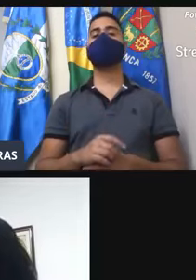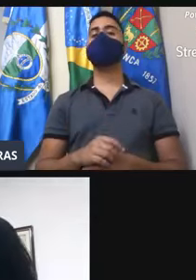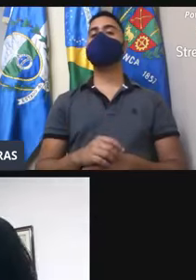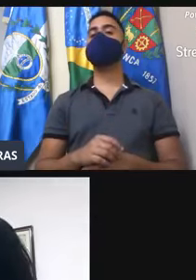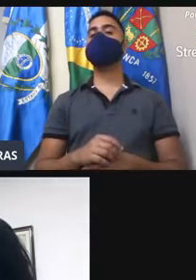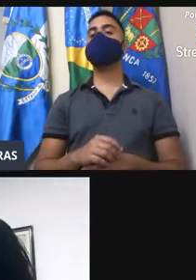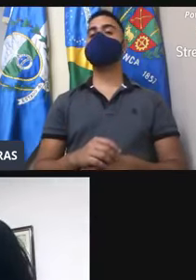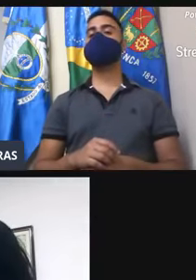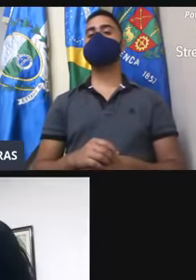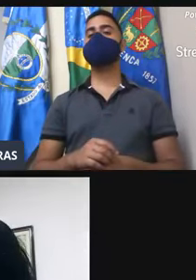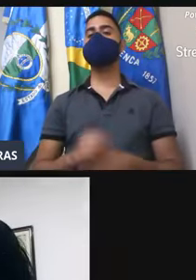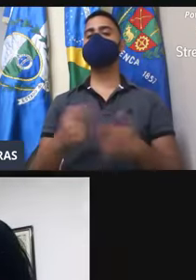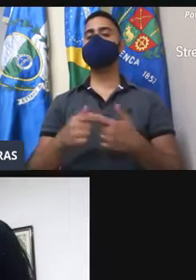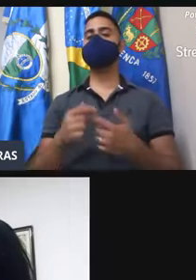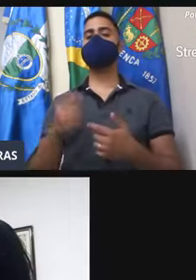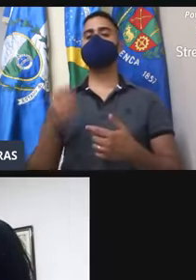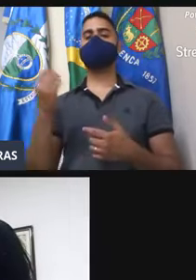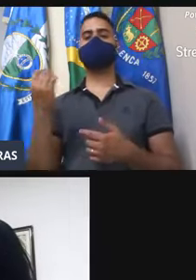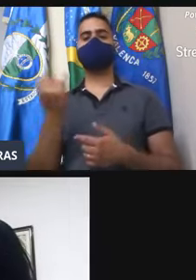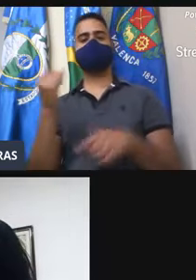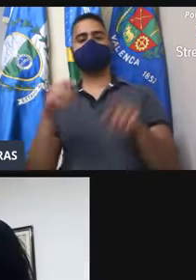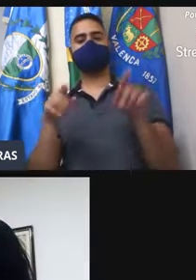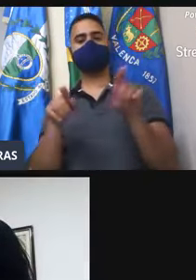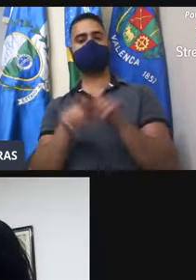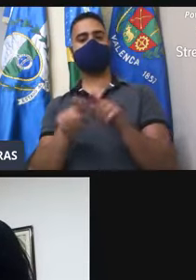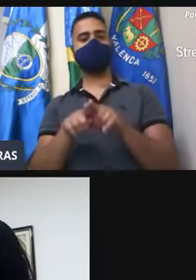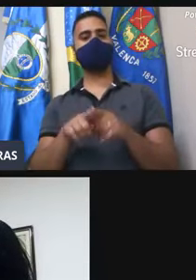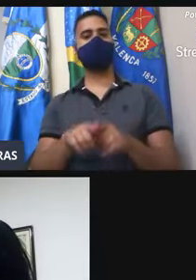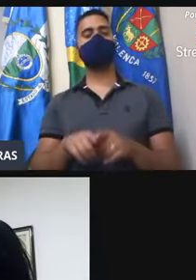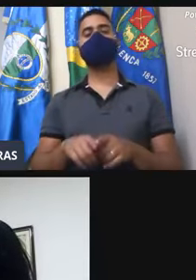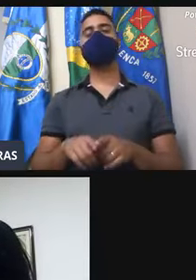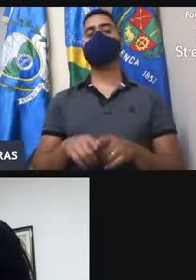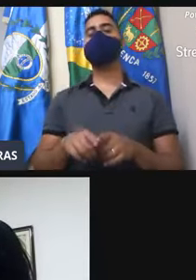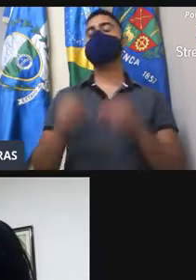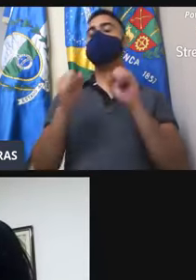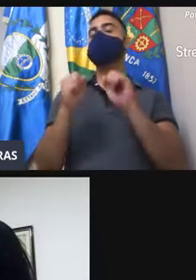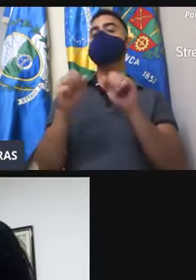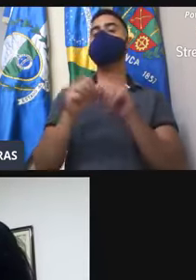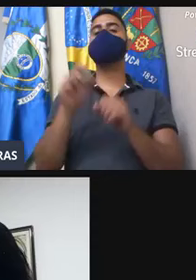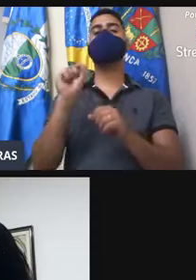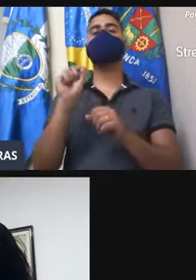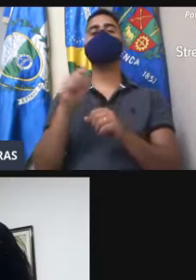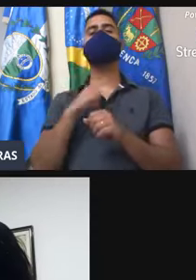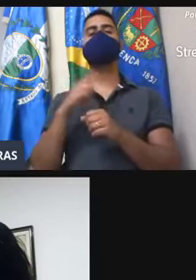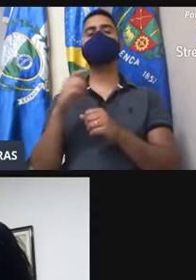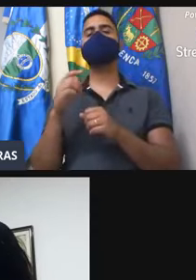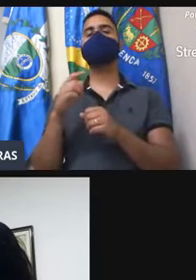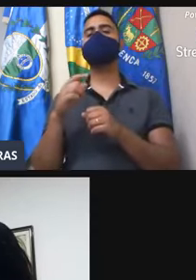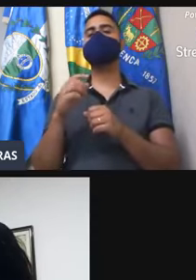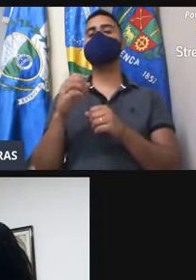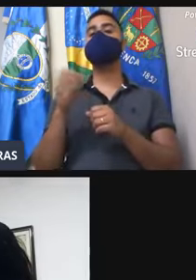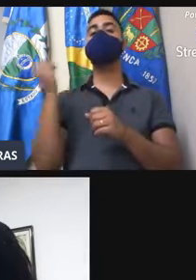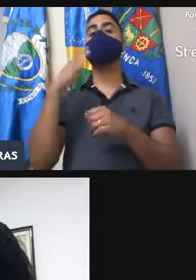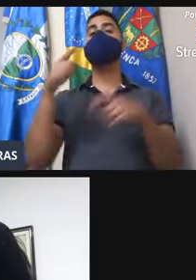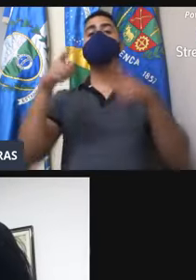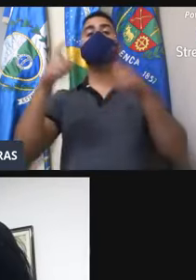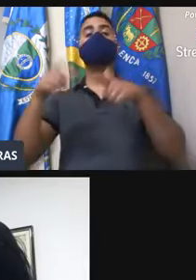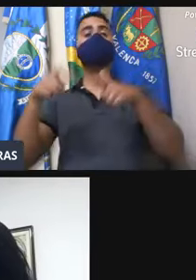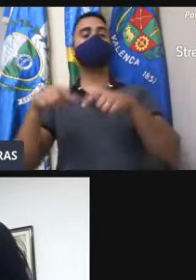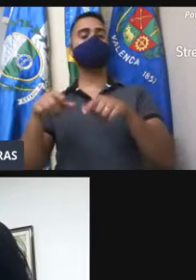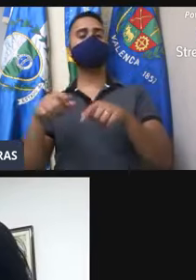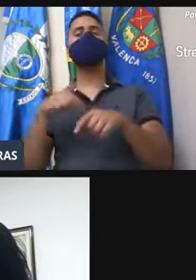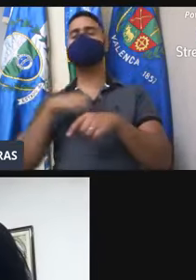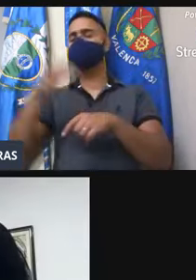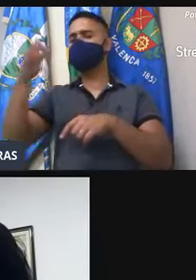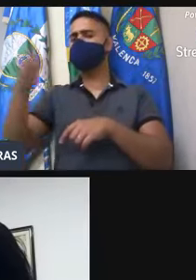implementadas no Curumim. Eu tenho buscado emendas orçamentárias específicas para que a gente possa dar uma nova sede para o Curumim na Biquinha. Eu tenho certeza